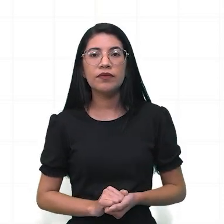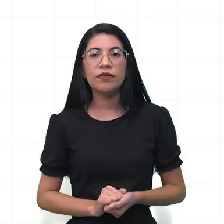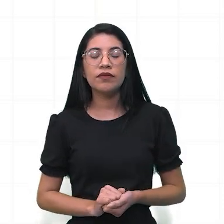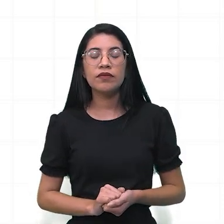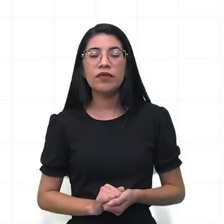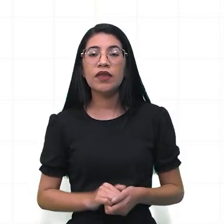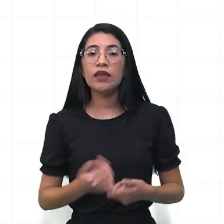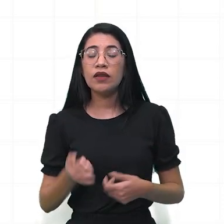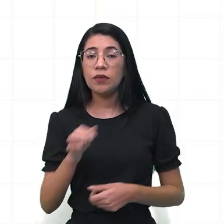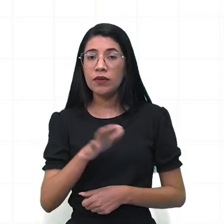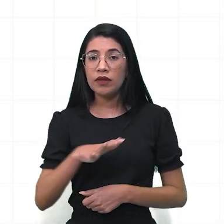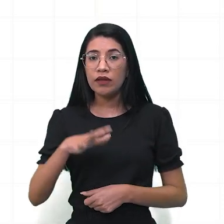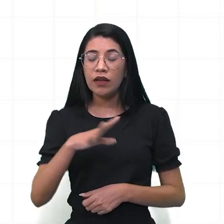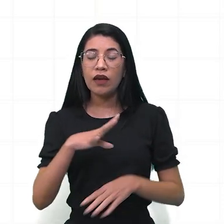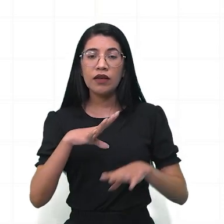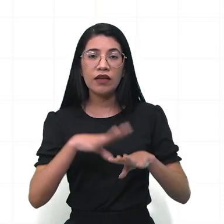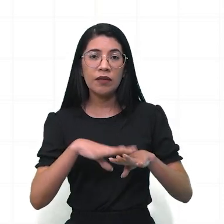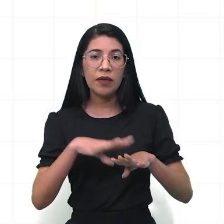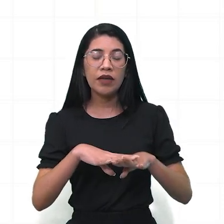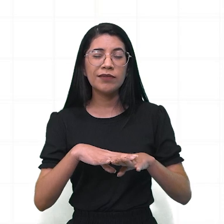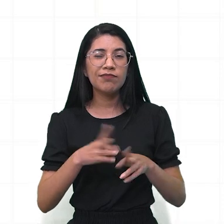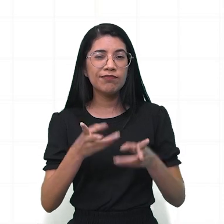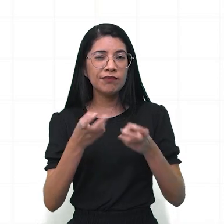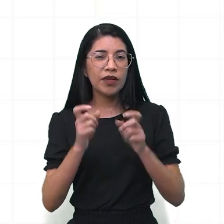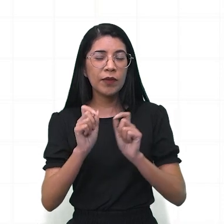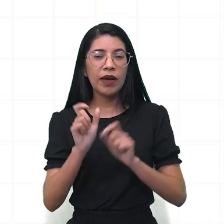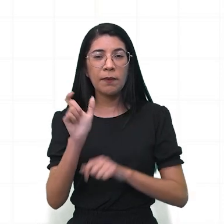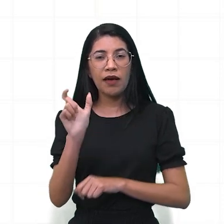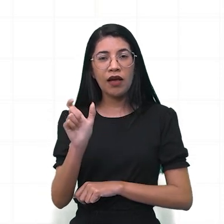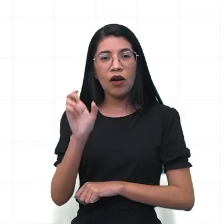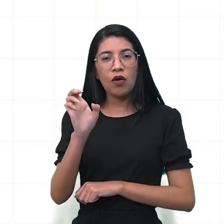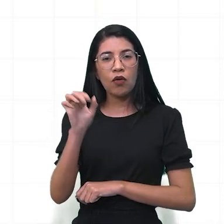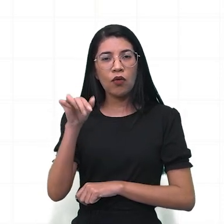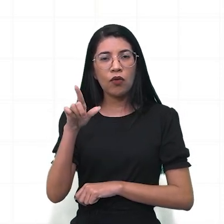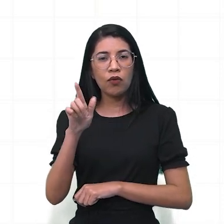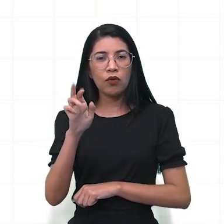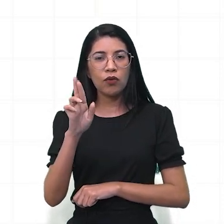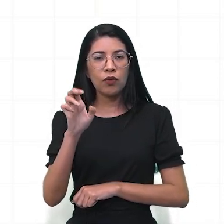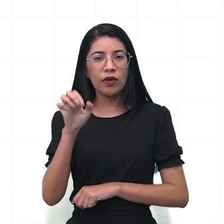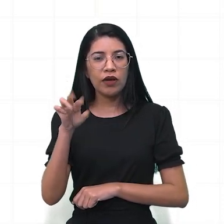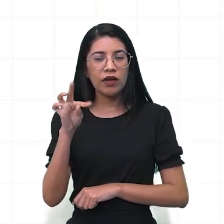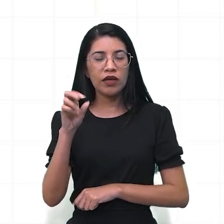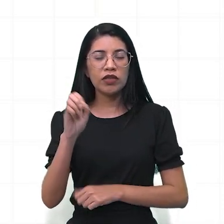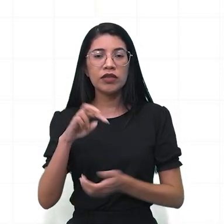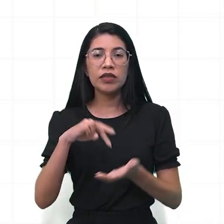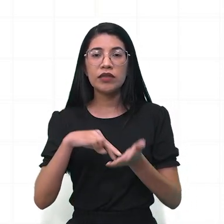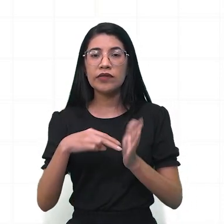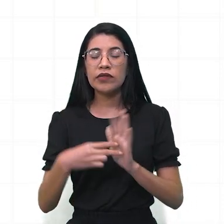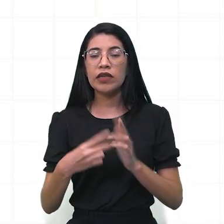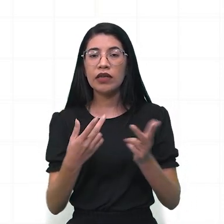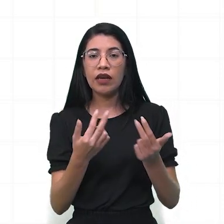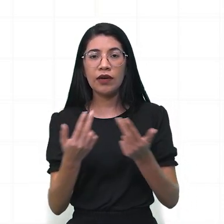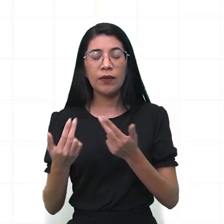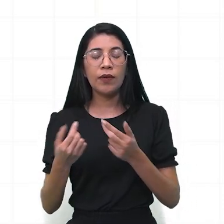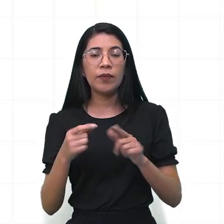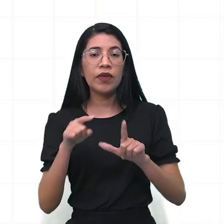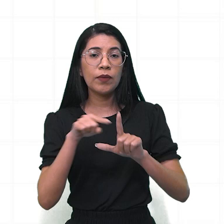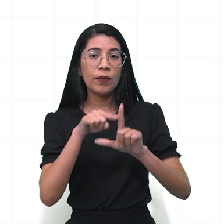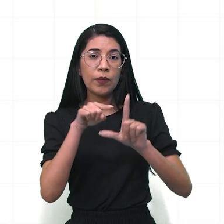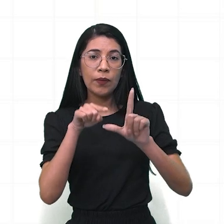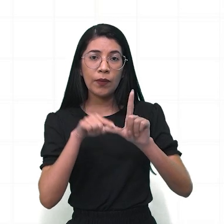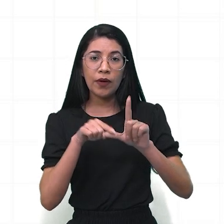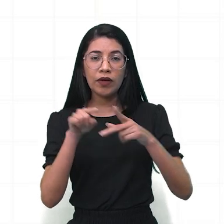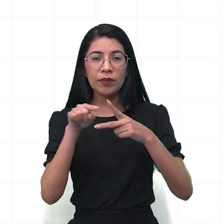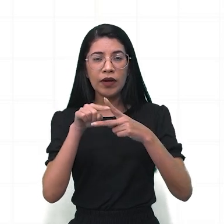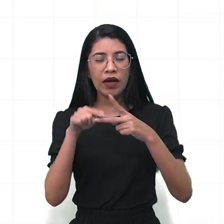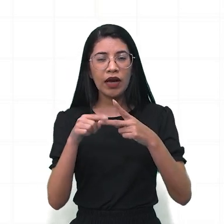Tudo que você vê escrito congruente significa igual, tá? Os ângulos possuem a mesma medida e